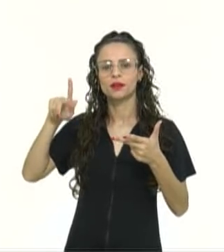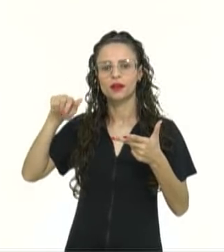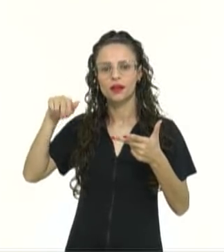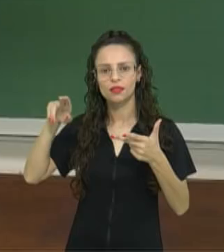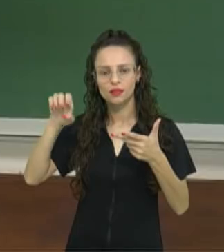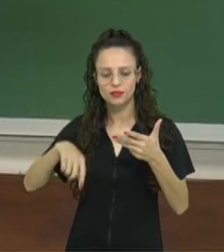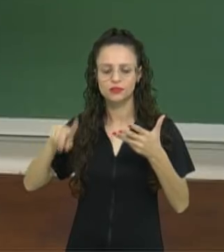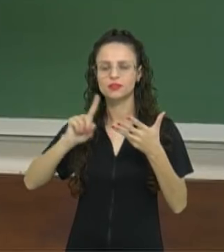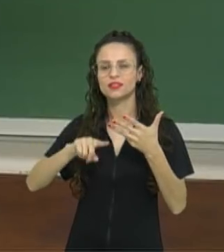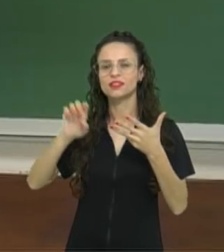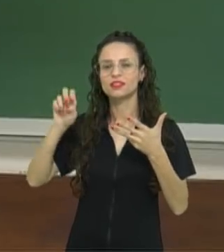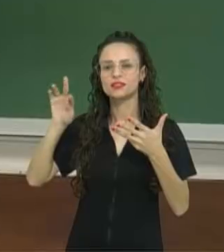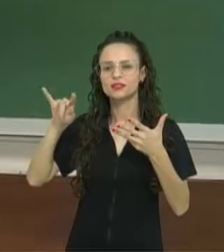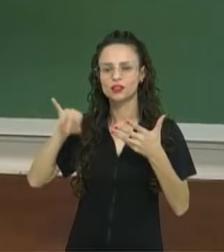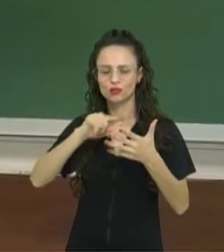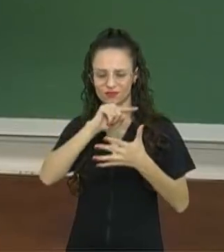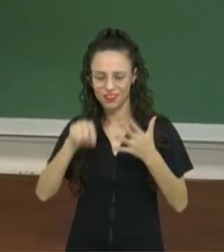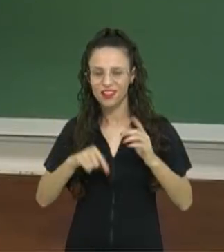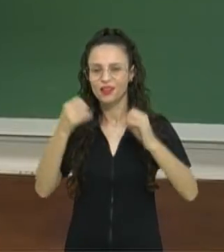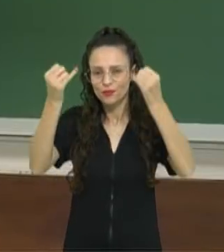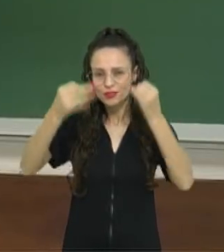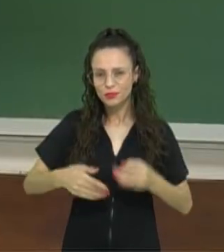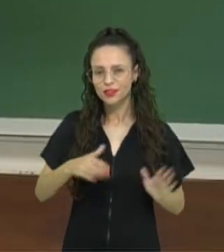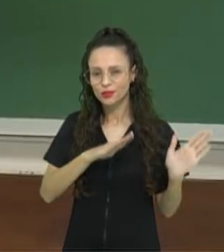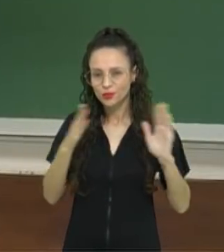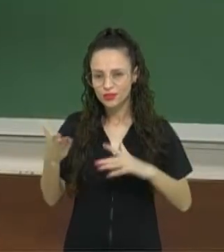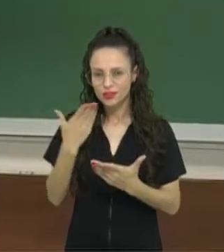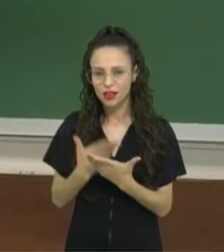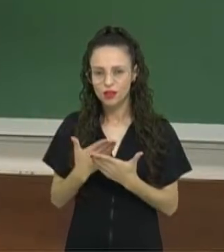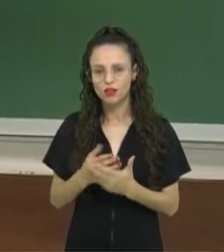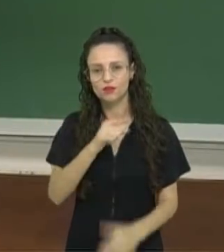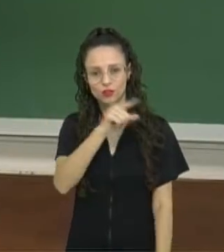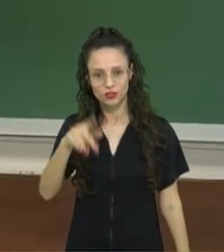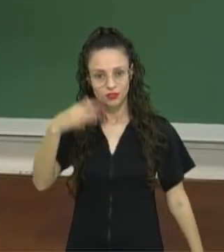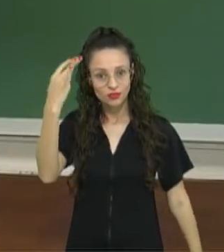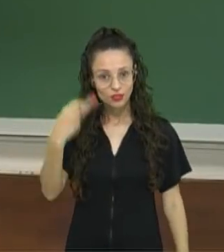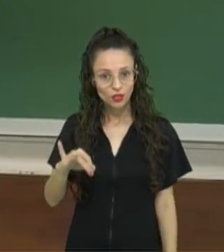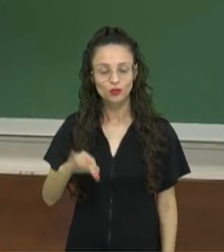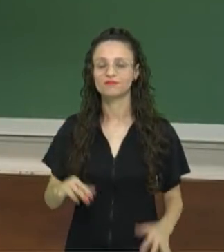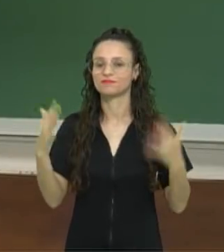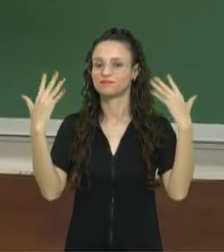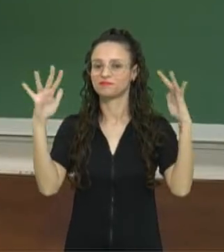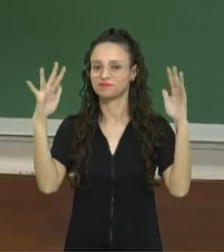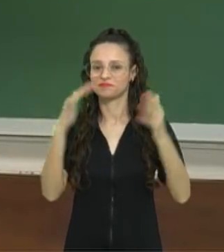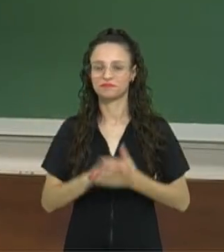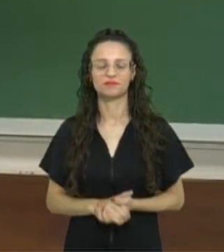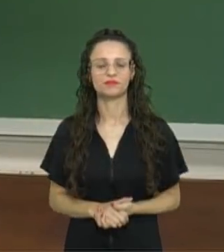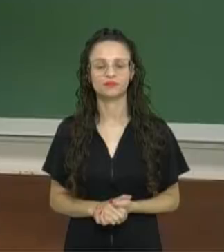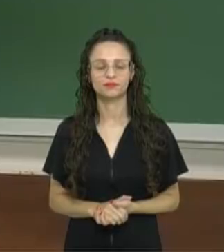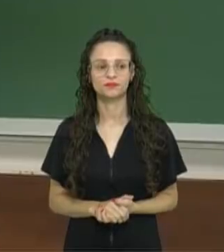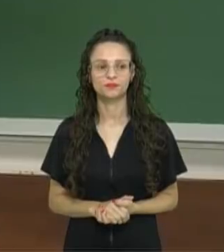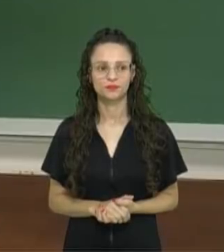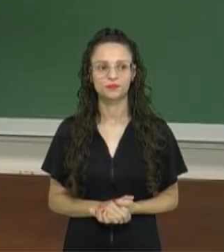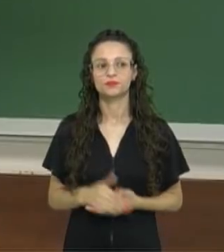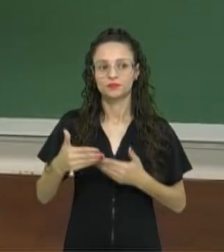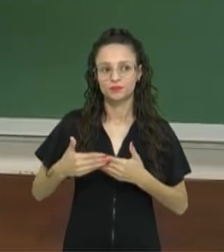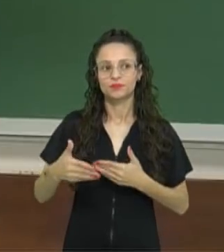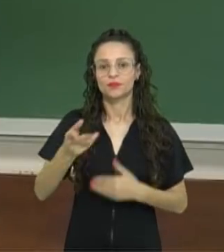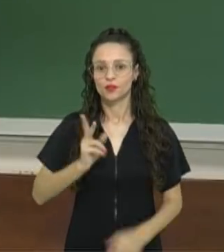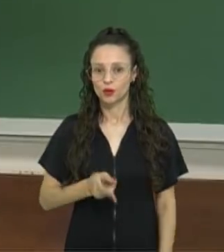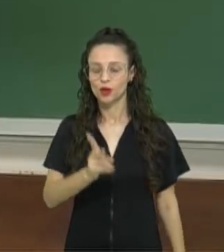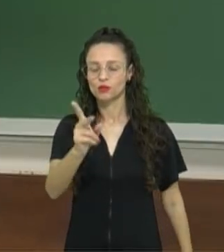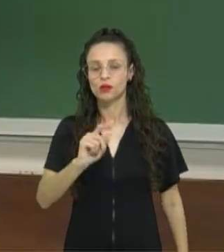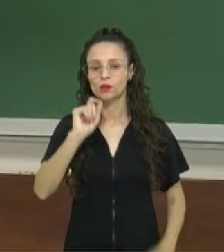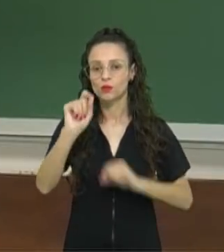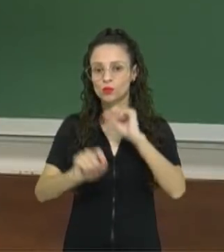estanho, que foram recursos citados durante a aula. Para você que acertou a atividade, parabéns! E dando continuidade,